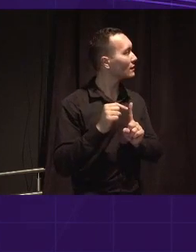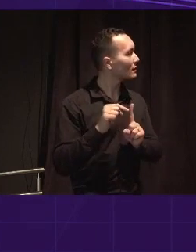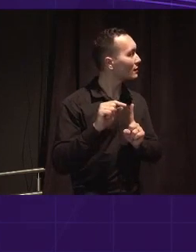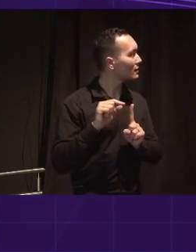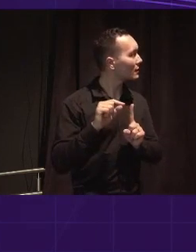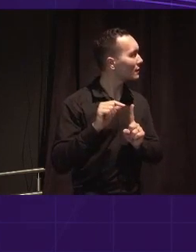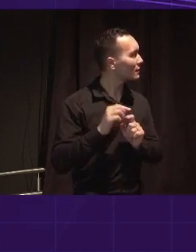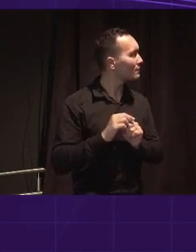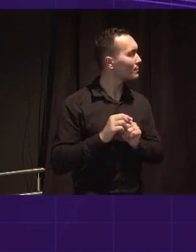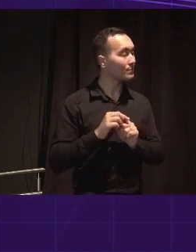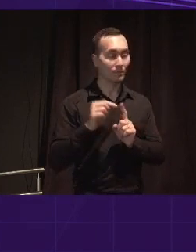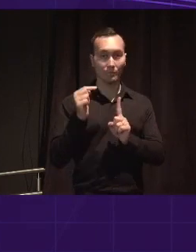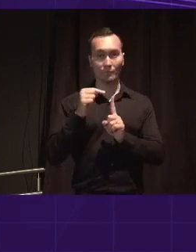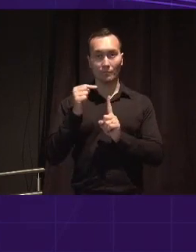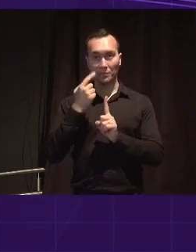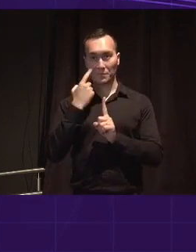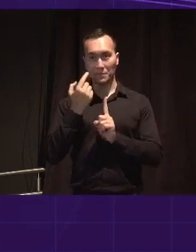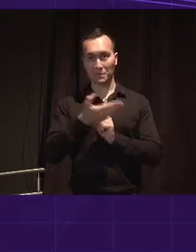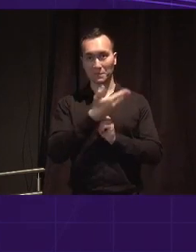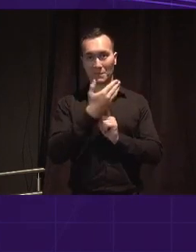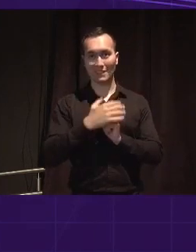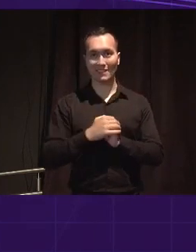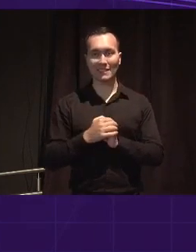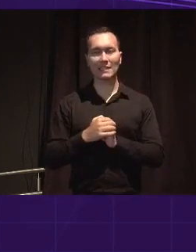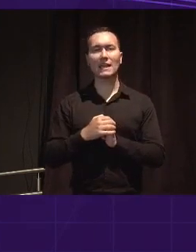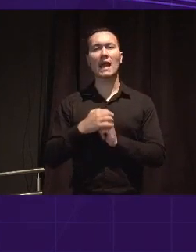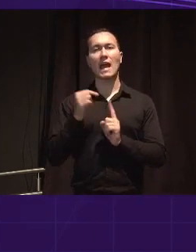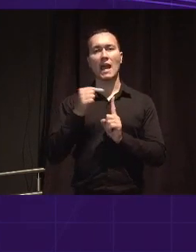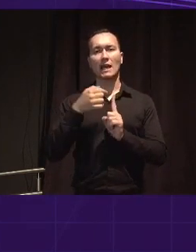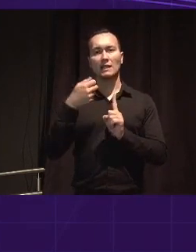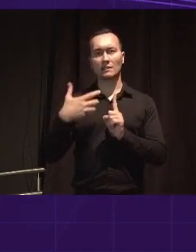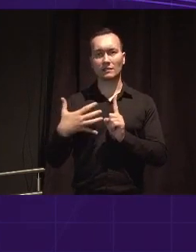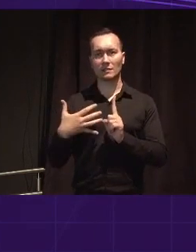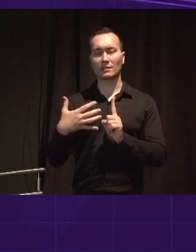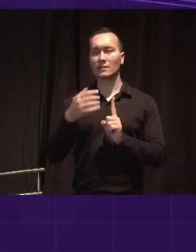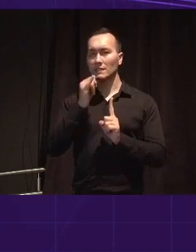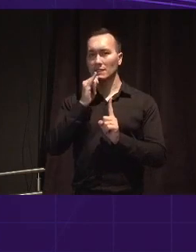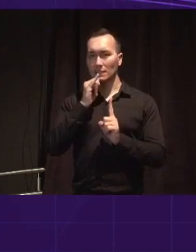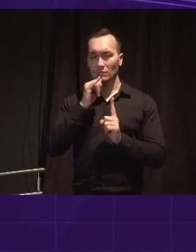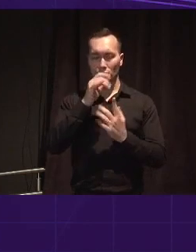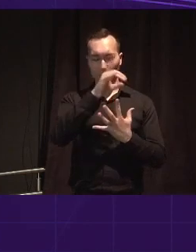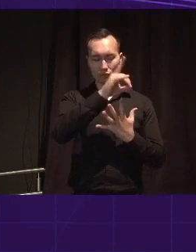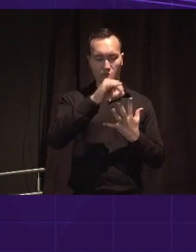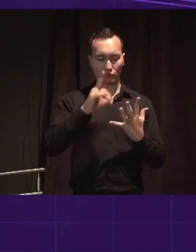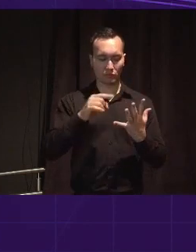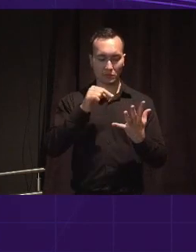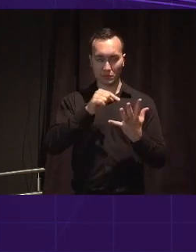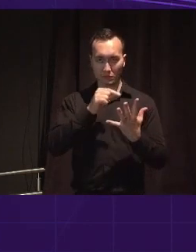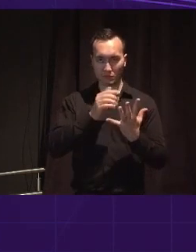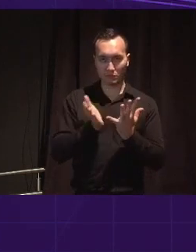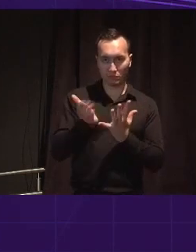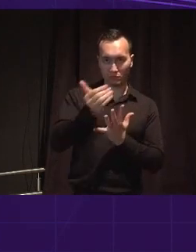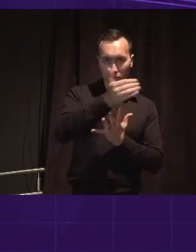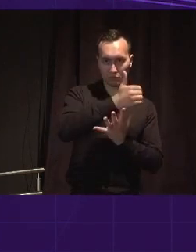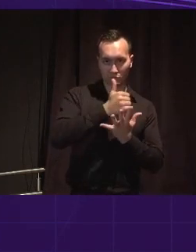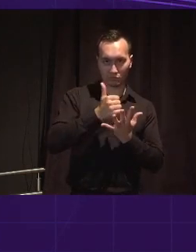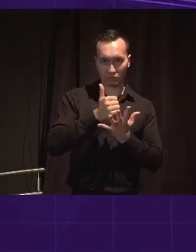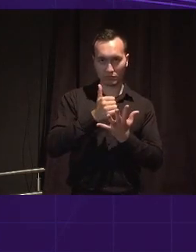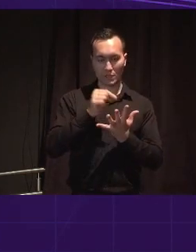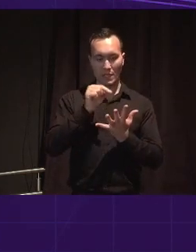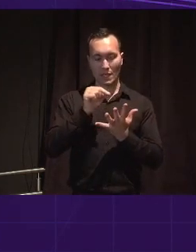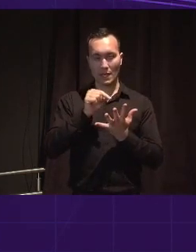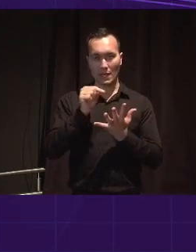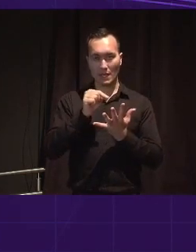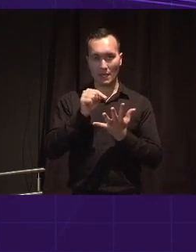Ops como um sistema, né, que obtém dados, né, de um local correto, ou seja, não é só o dado, mas esse dado ele tem que